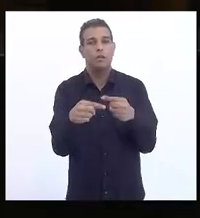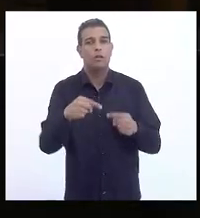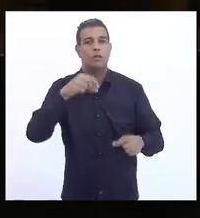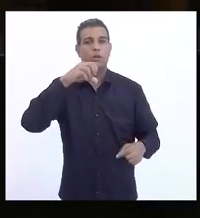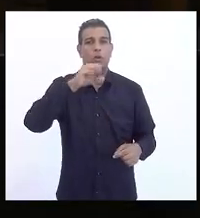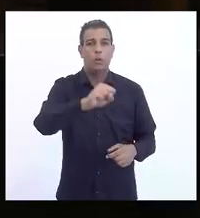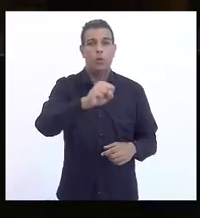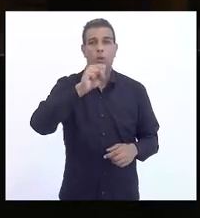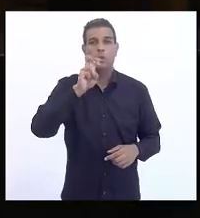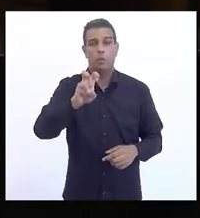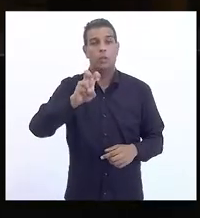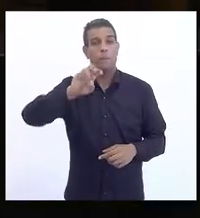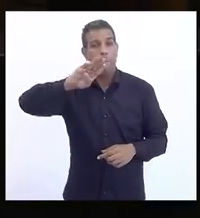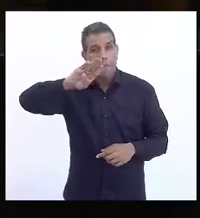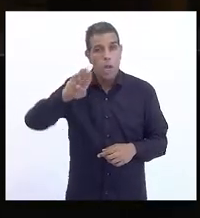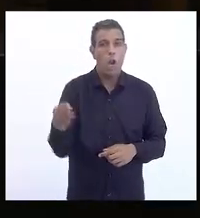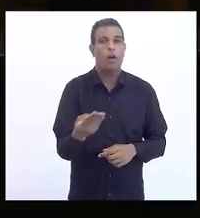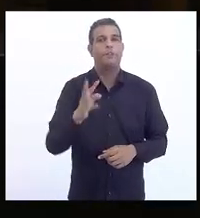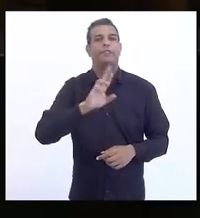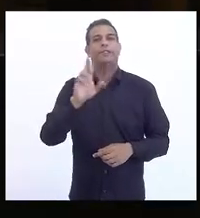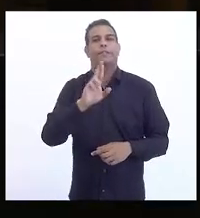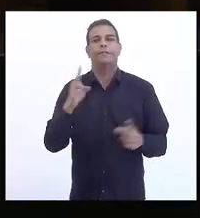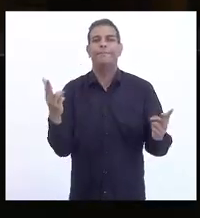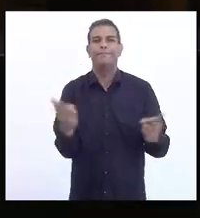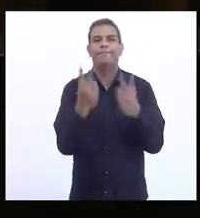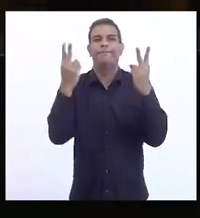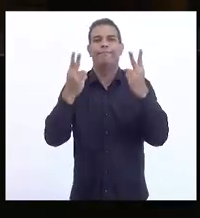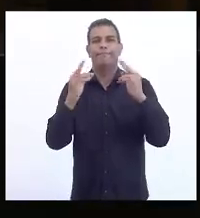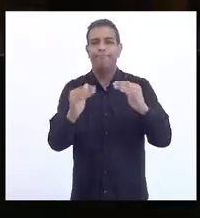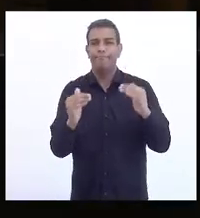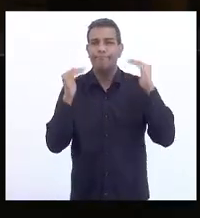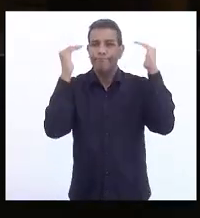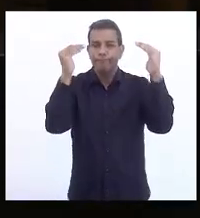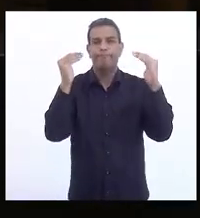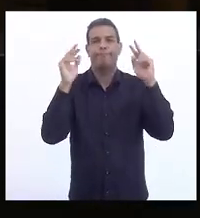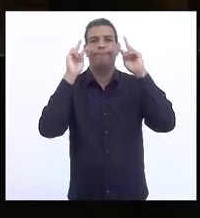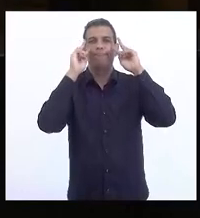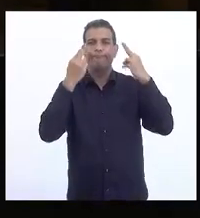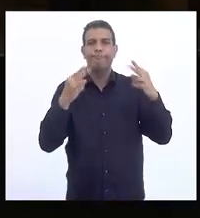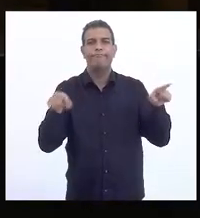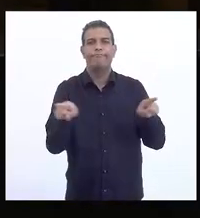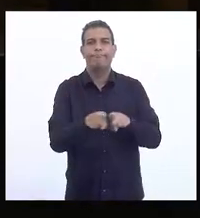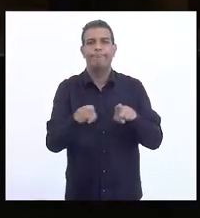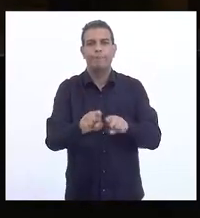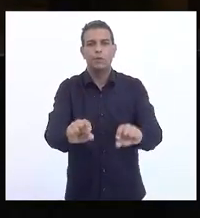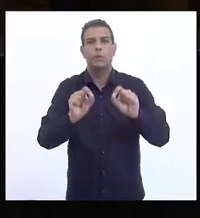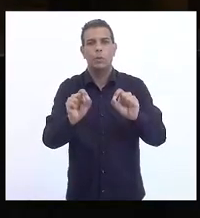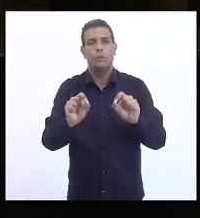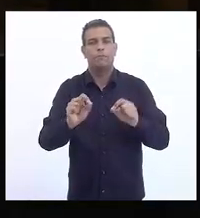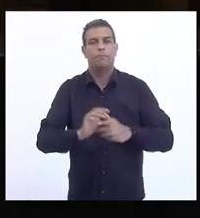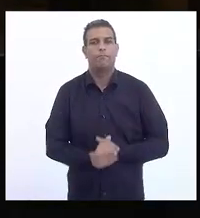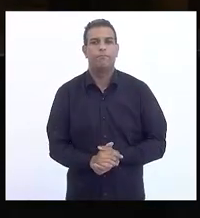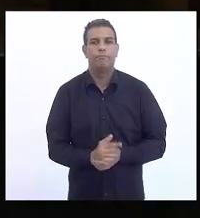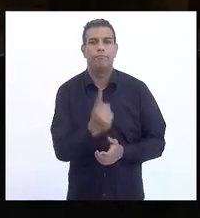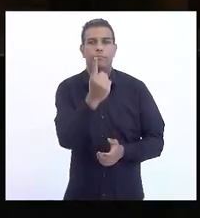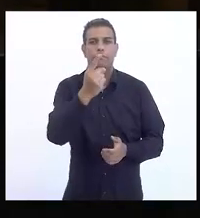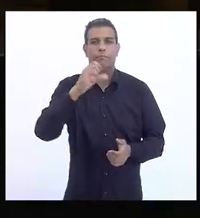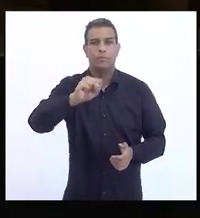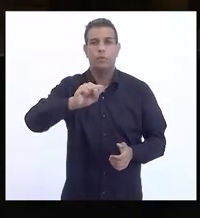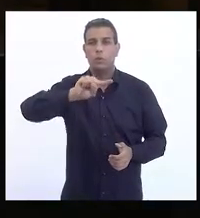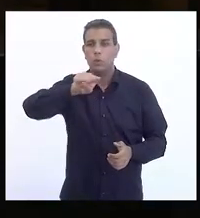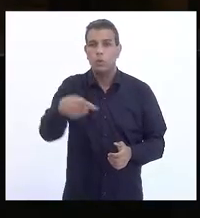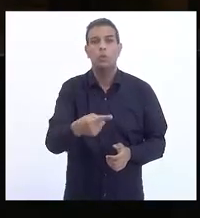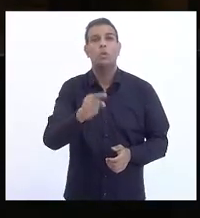85,8 bilhões, valor superior às receitas, e em 18,9